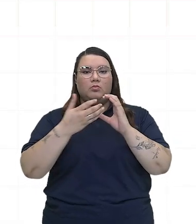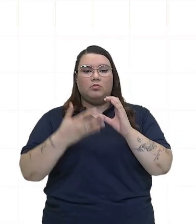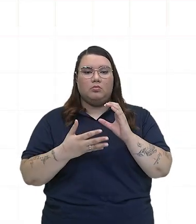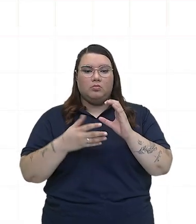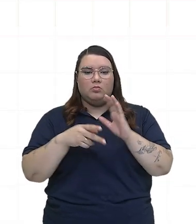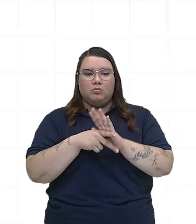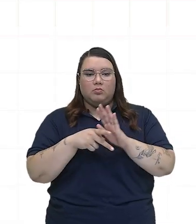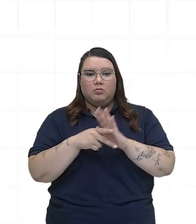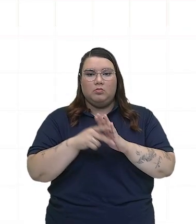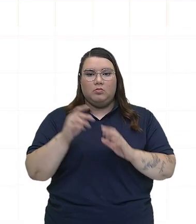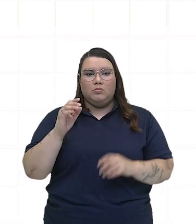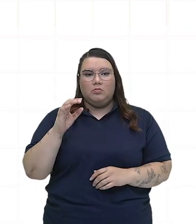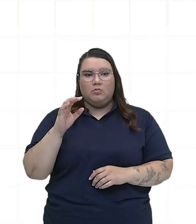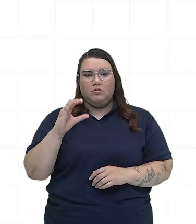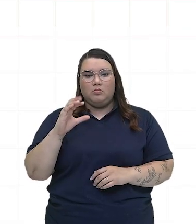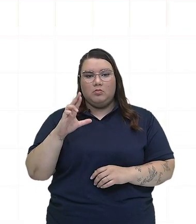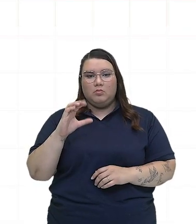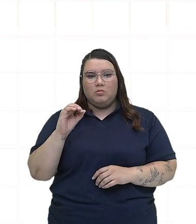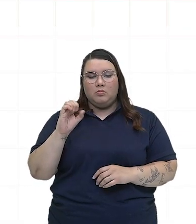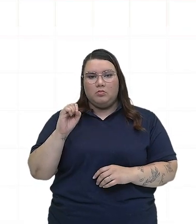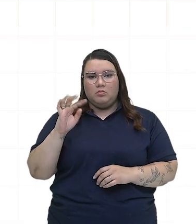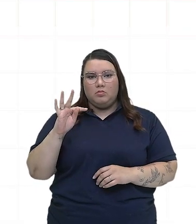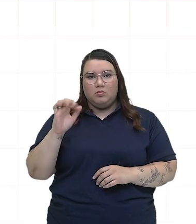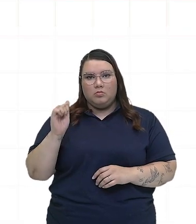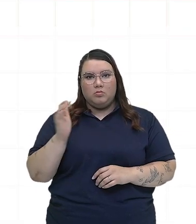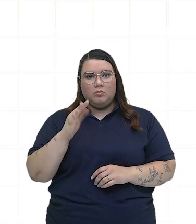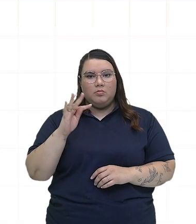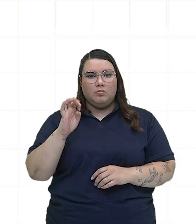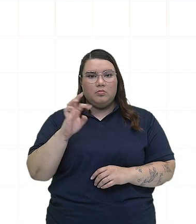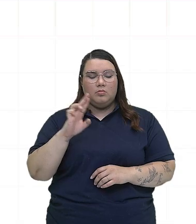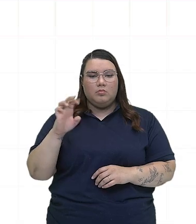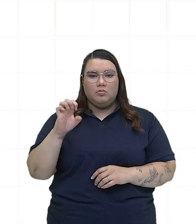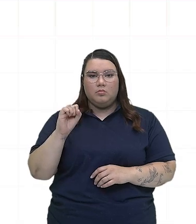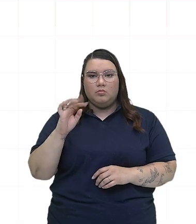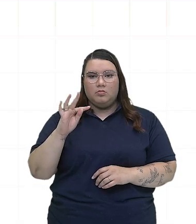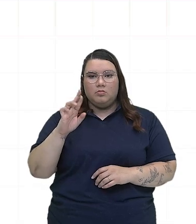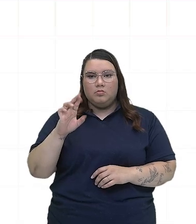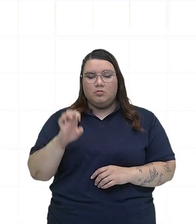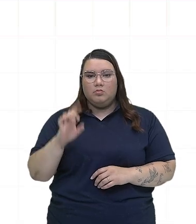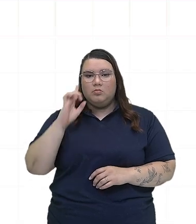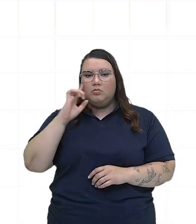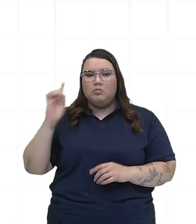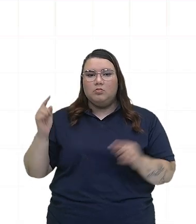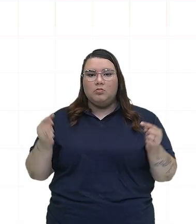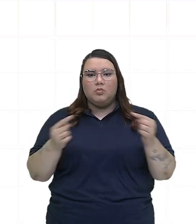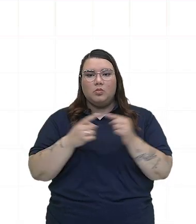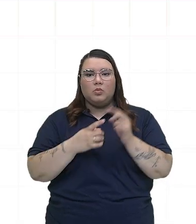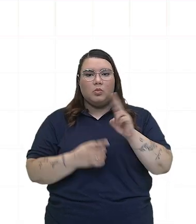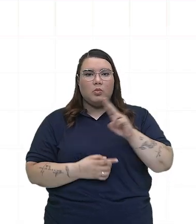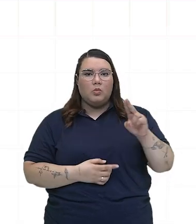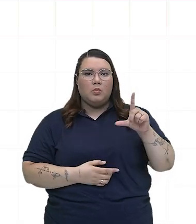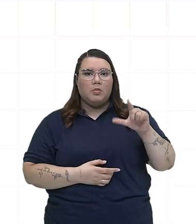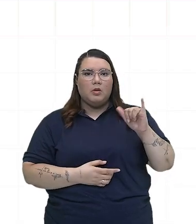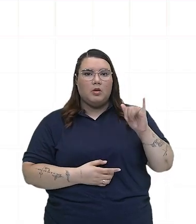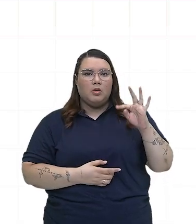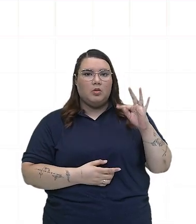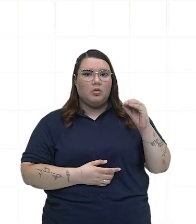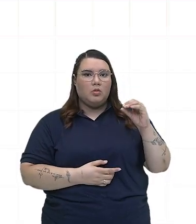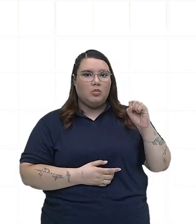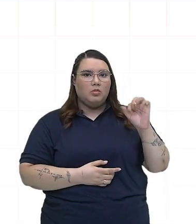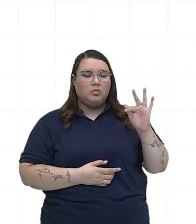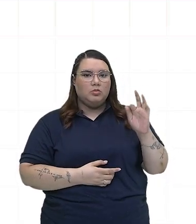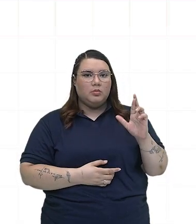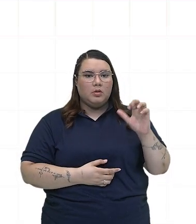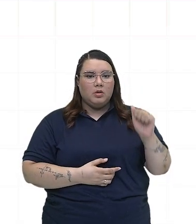da crosta terrestre. A crosta terrestre é essa camada sólida superficial da Terra, né? Então